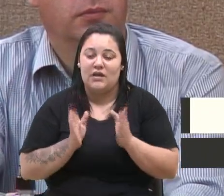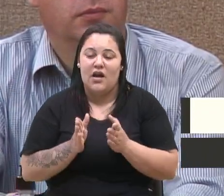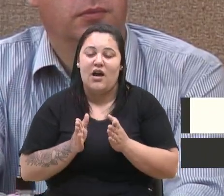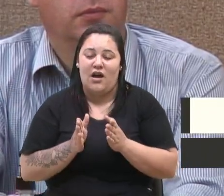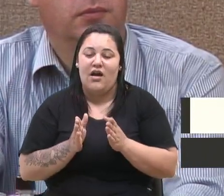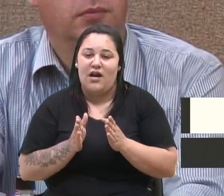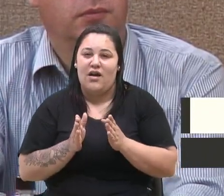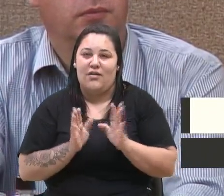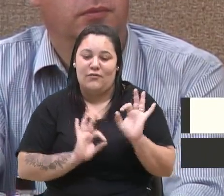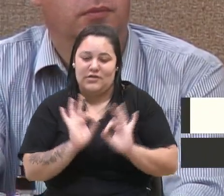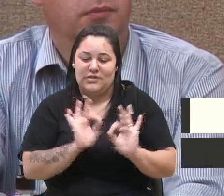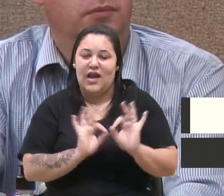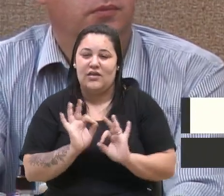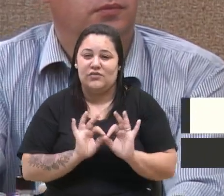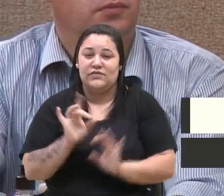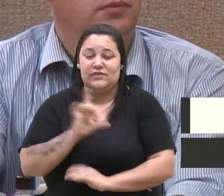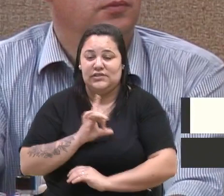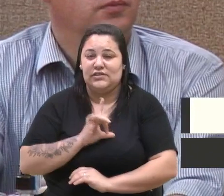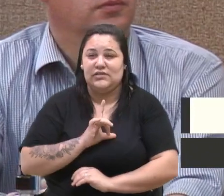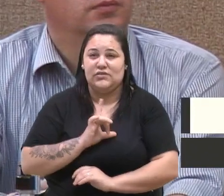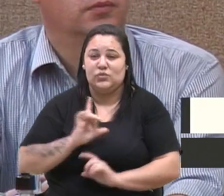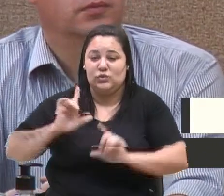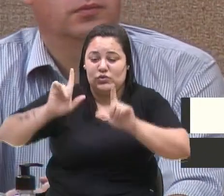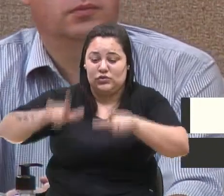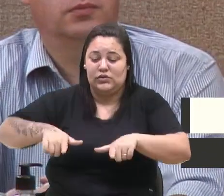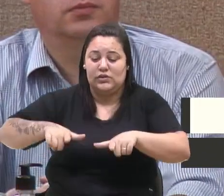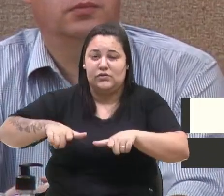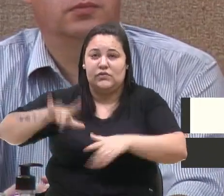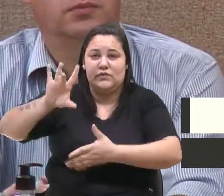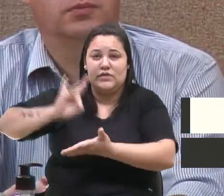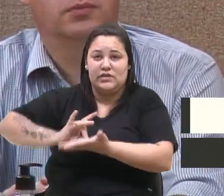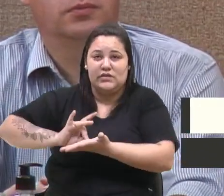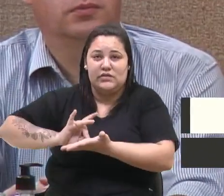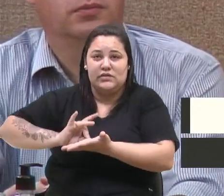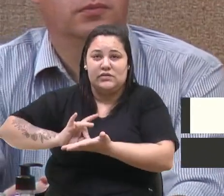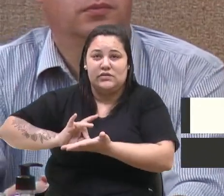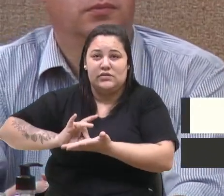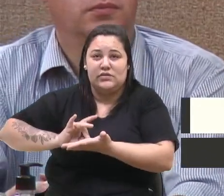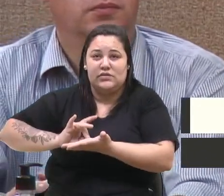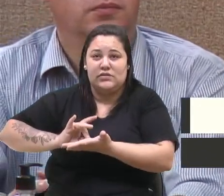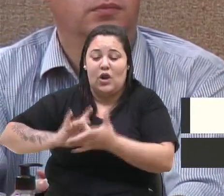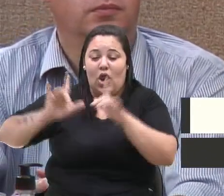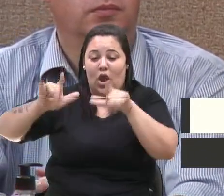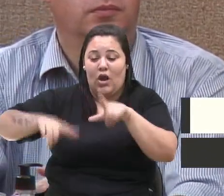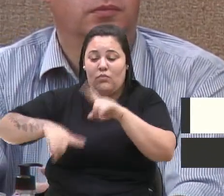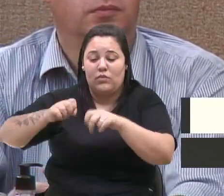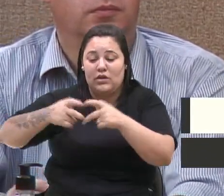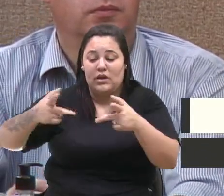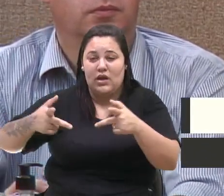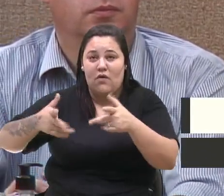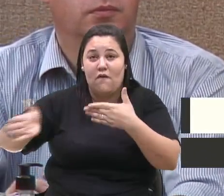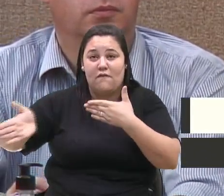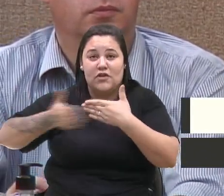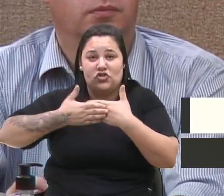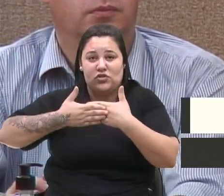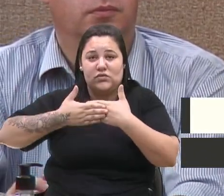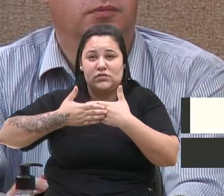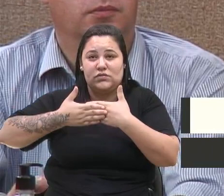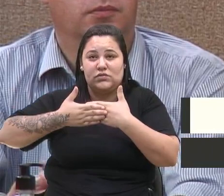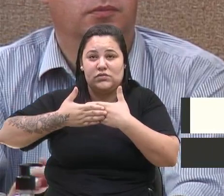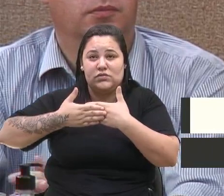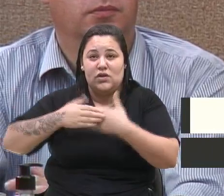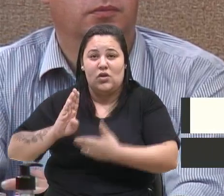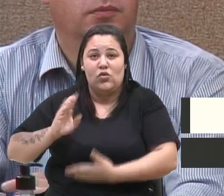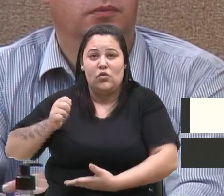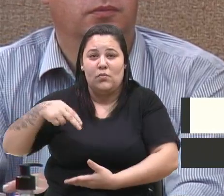e deverá ter, então, seria um local determinado. O local desse material seria fechado no Banco de